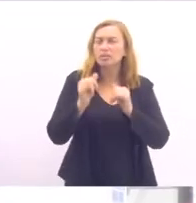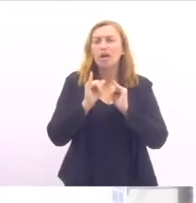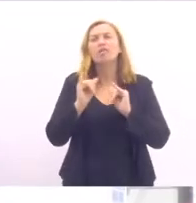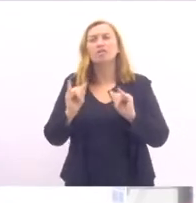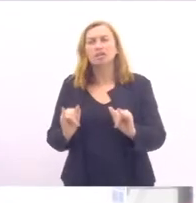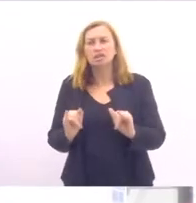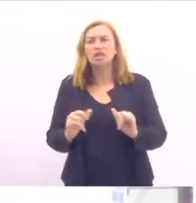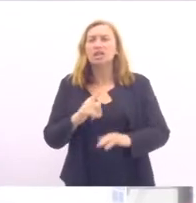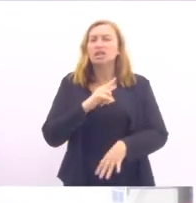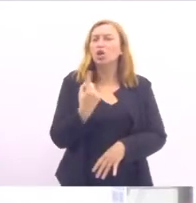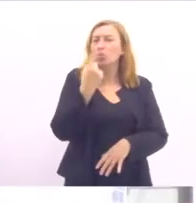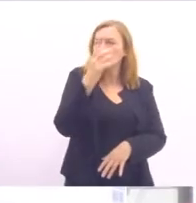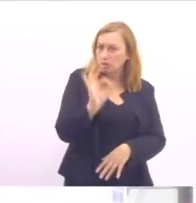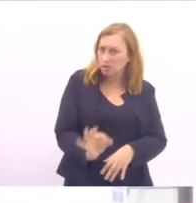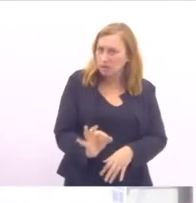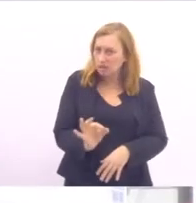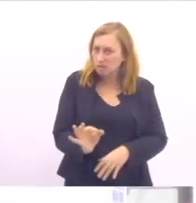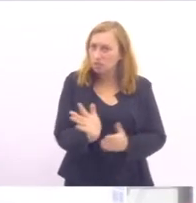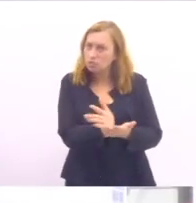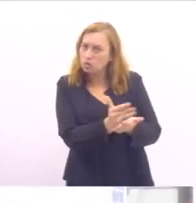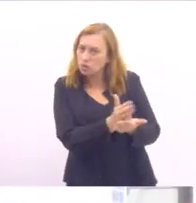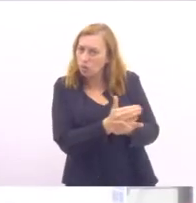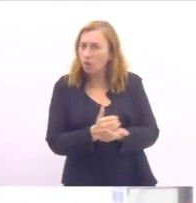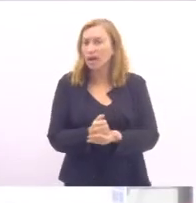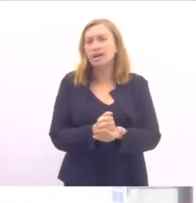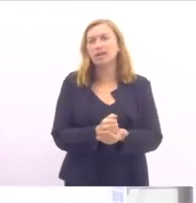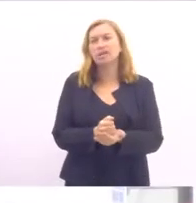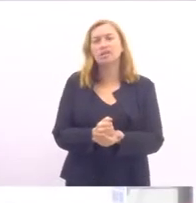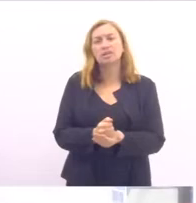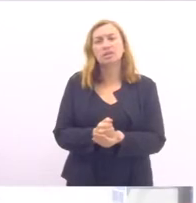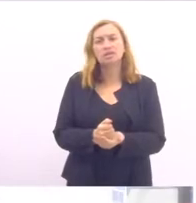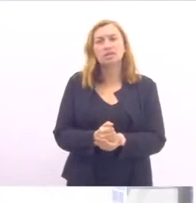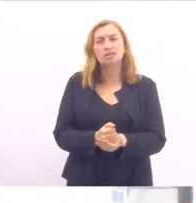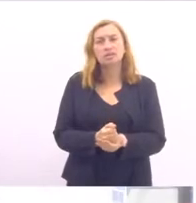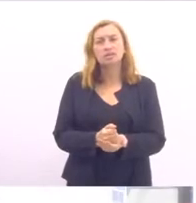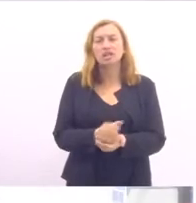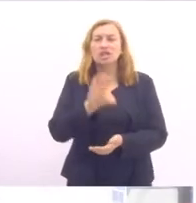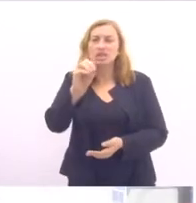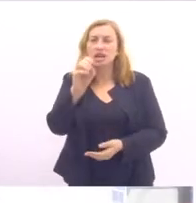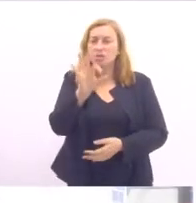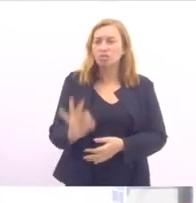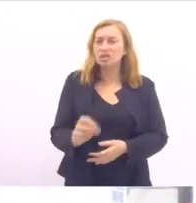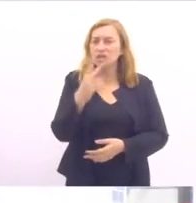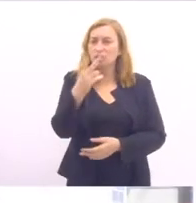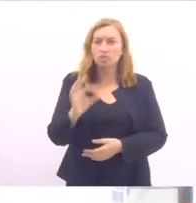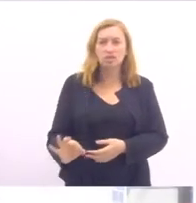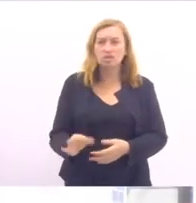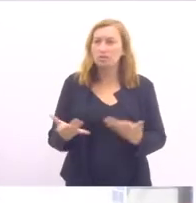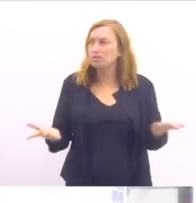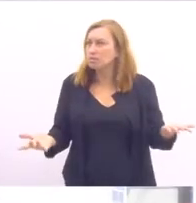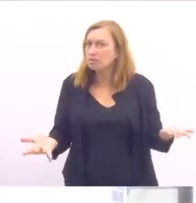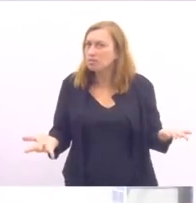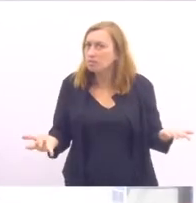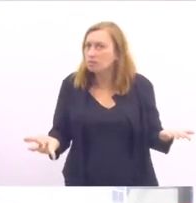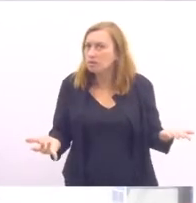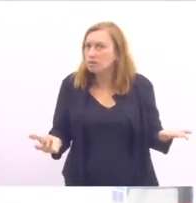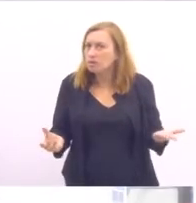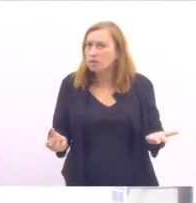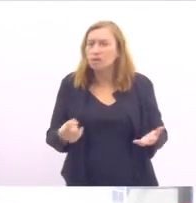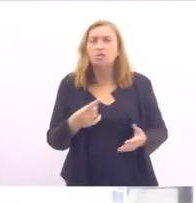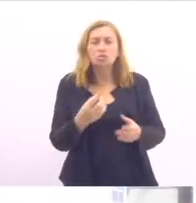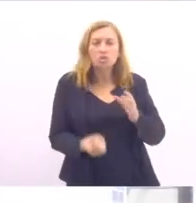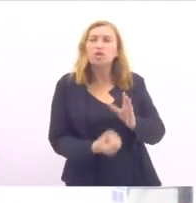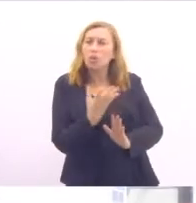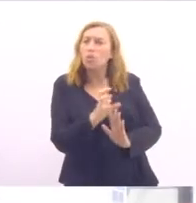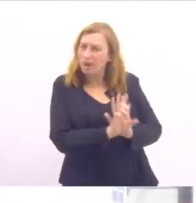tem 1% de coleta seletiva domiciliar, 0%, 2% da vontade. Vem cá, mas a gente não fez uma